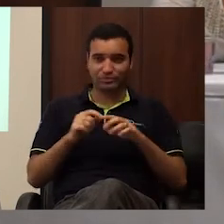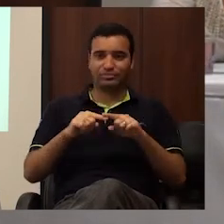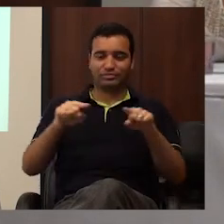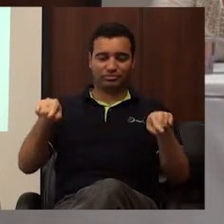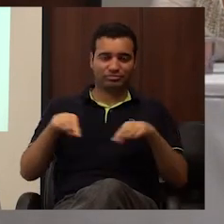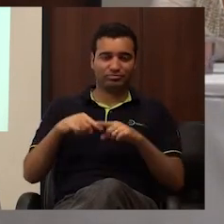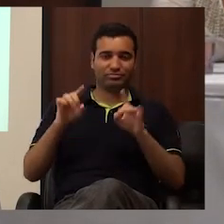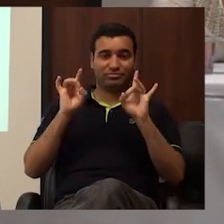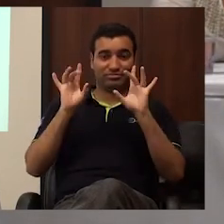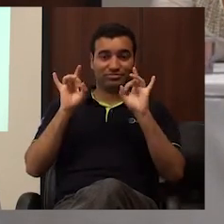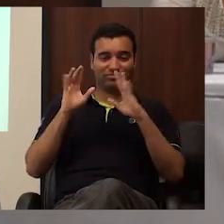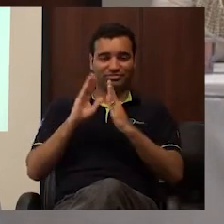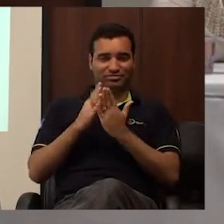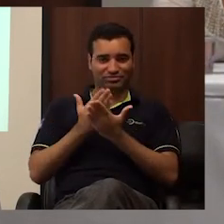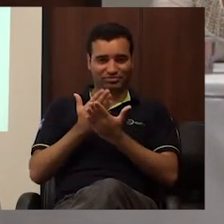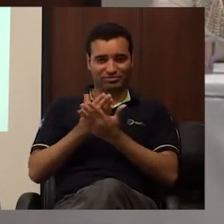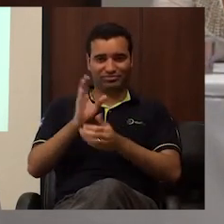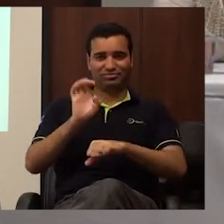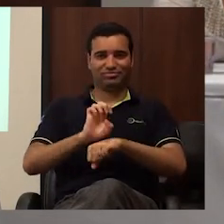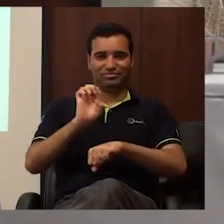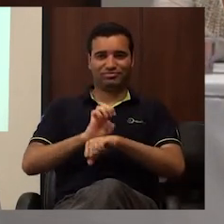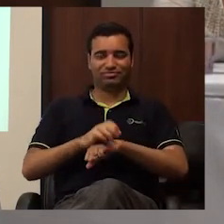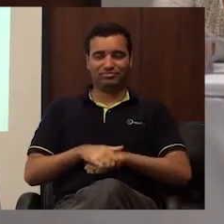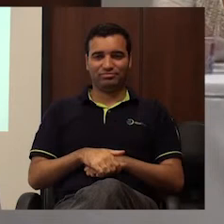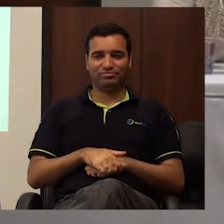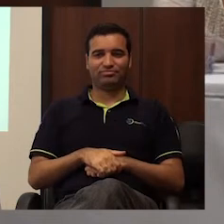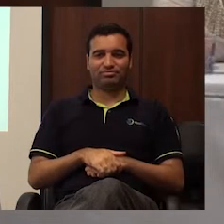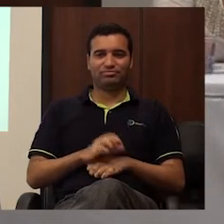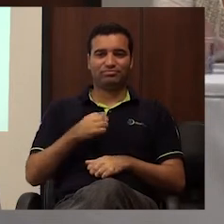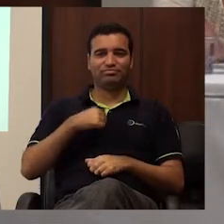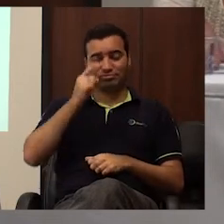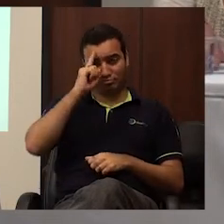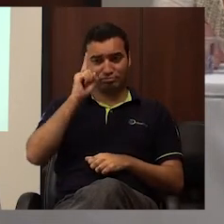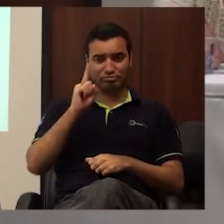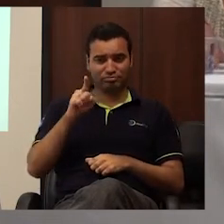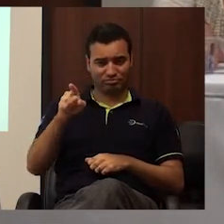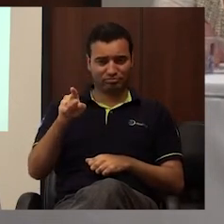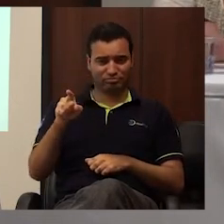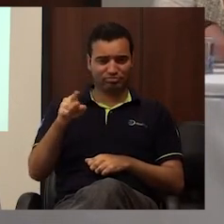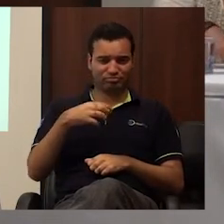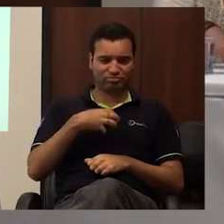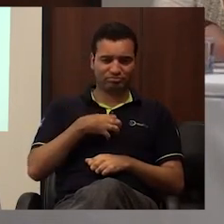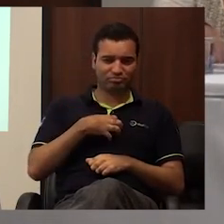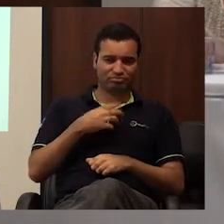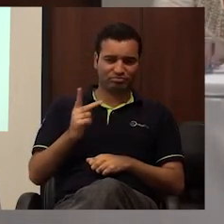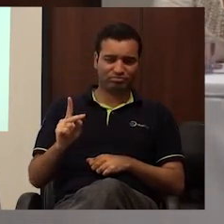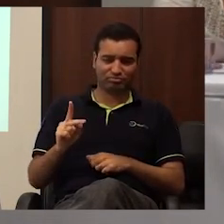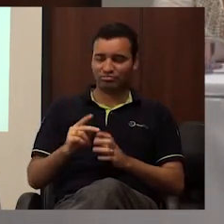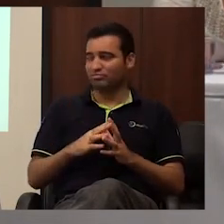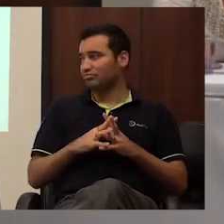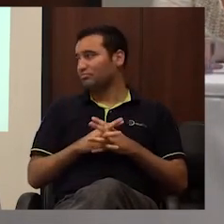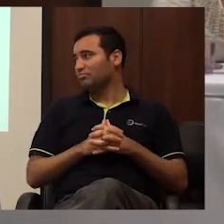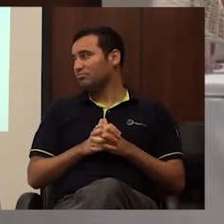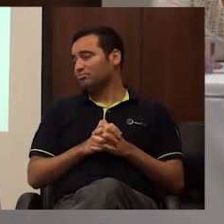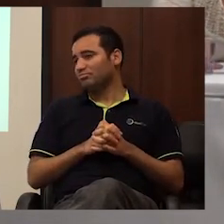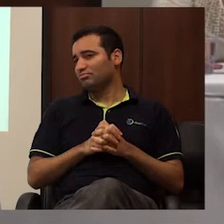das salas especiais das escolas estaduais. Eu não sei se essa configuração não está, de